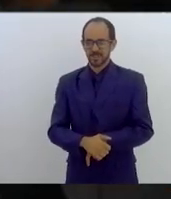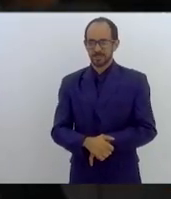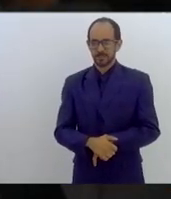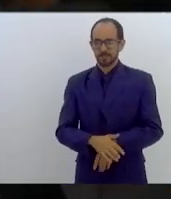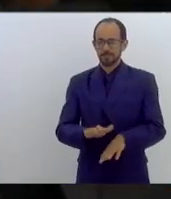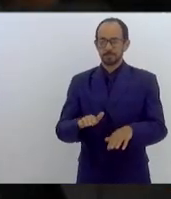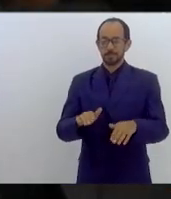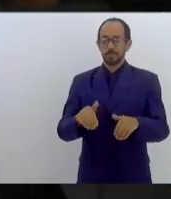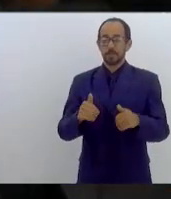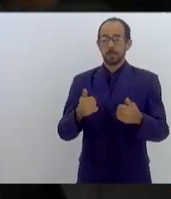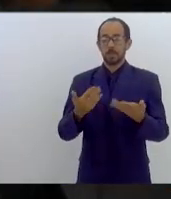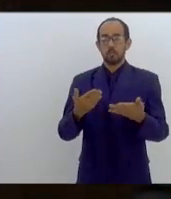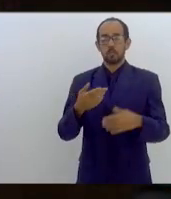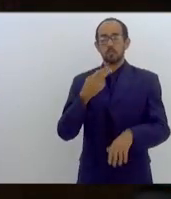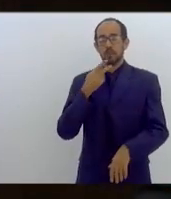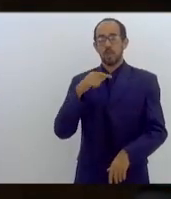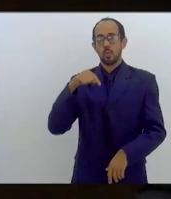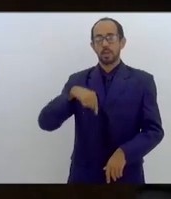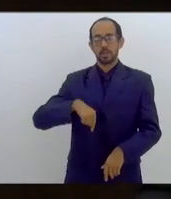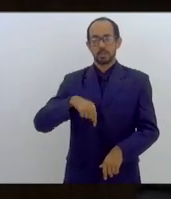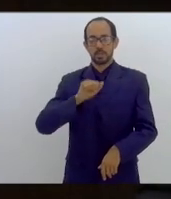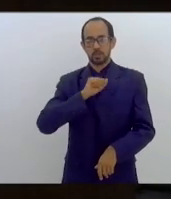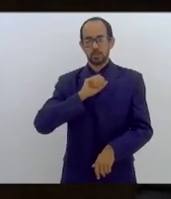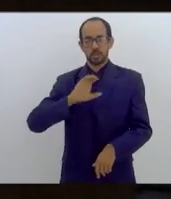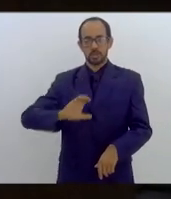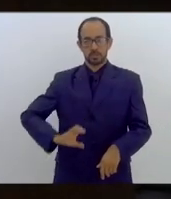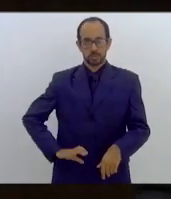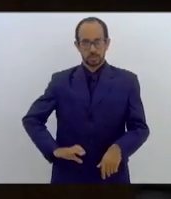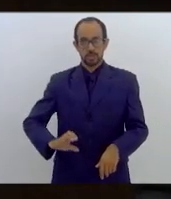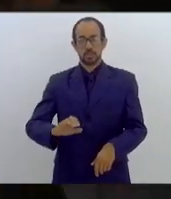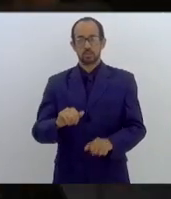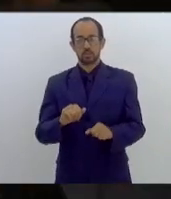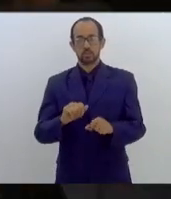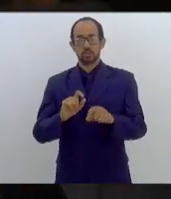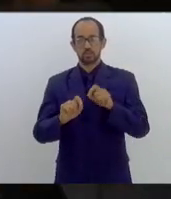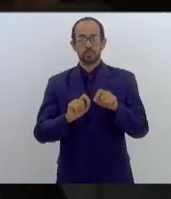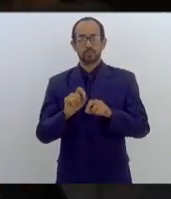Disse aqui o nosso André Siciliano que o